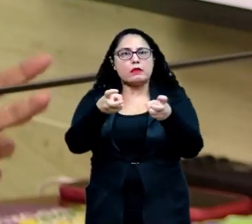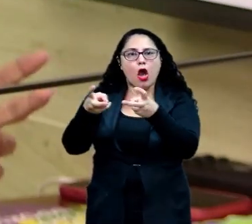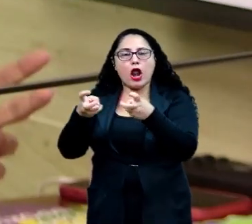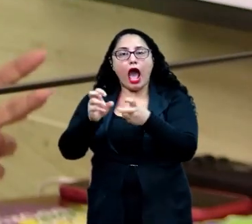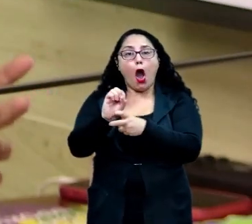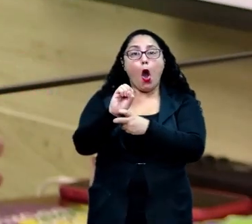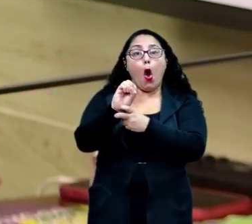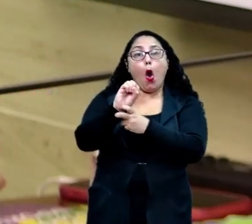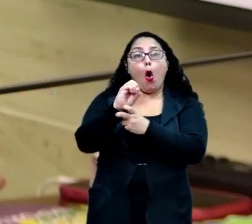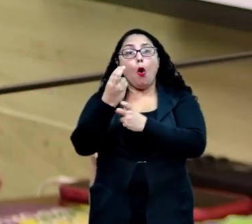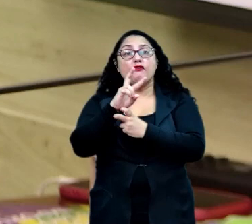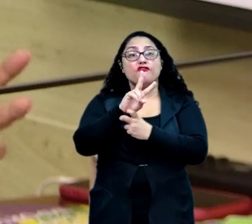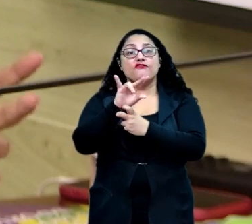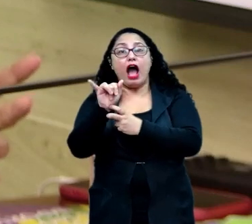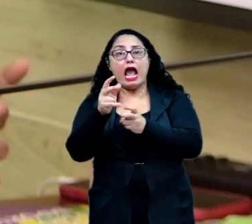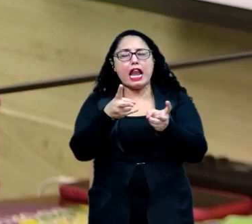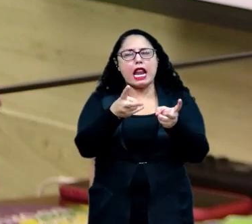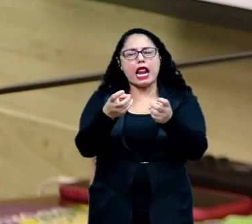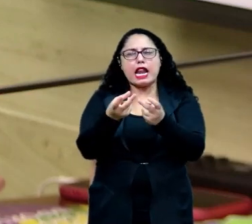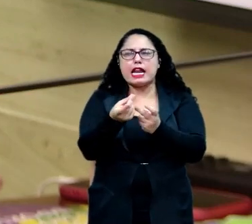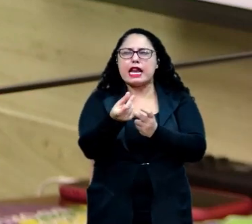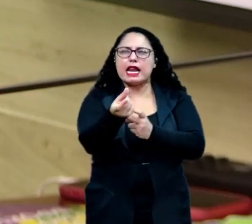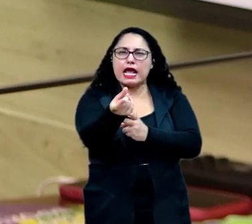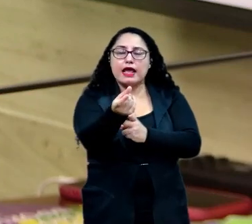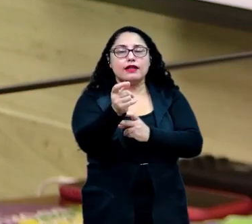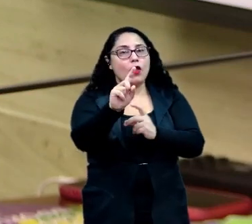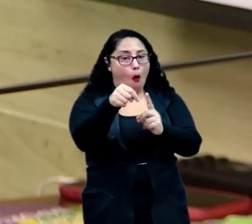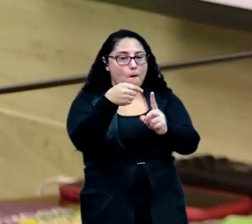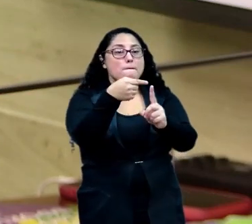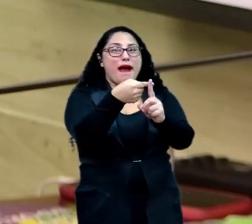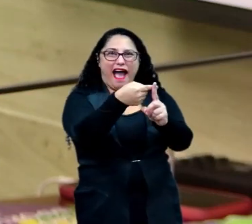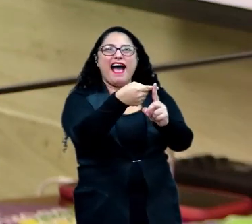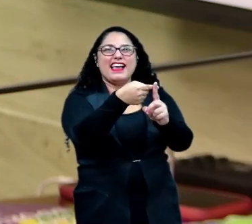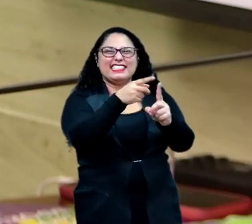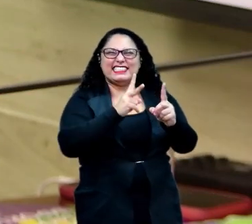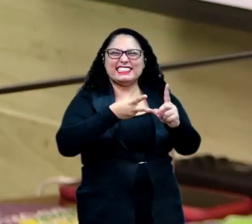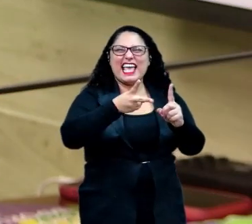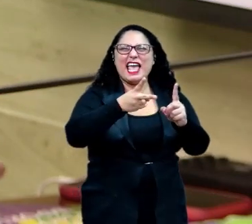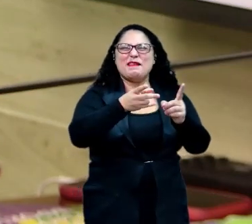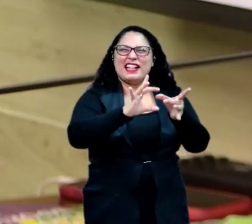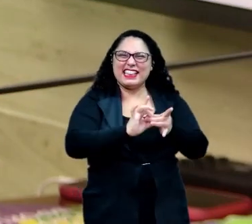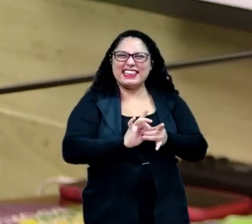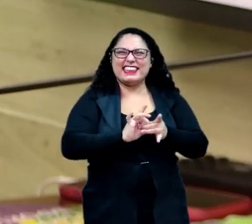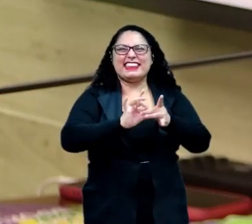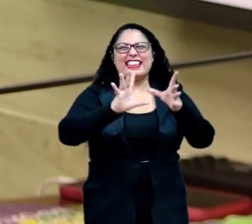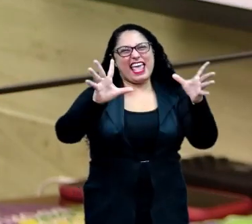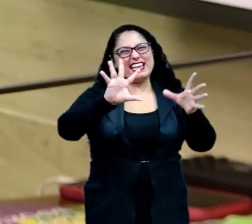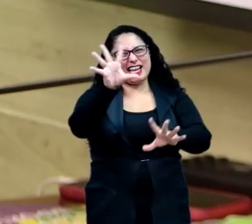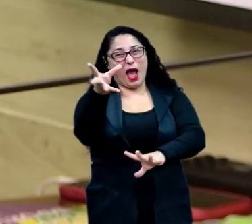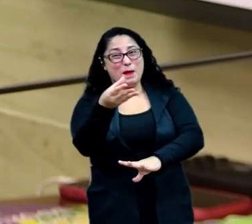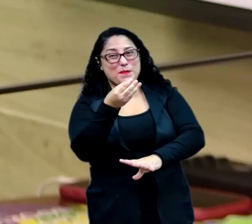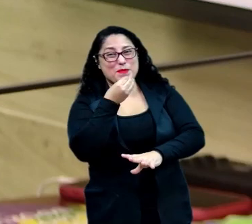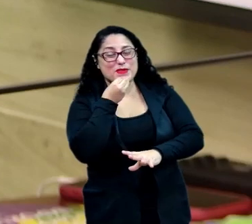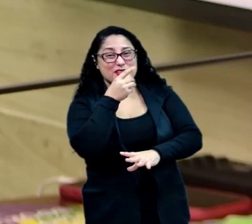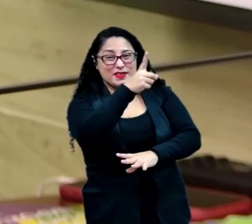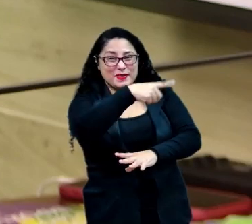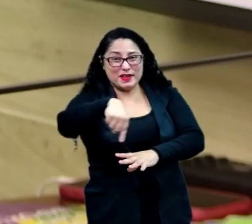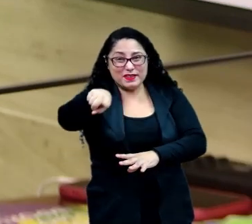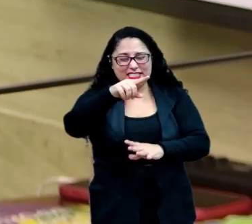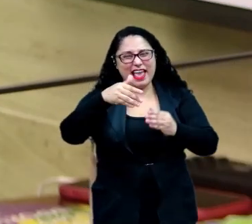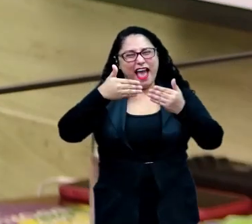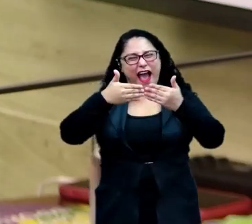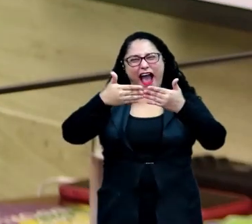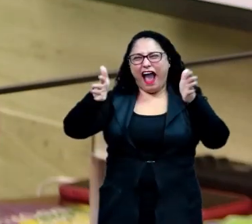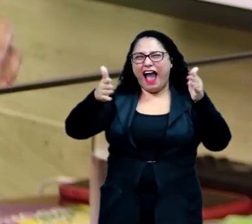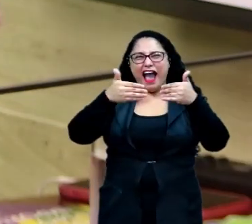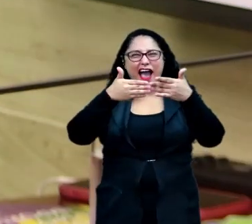vai explorar infinitamente. Por isso, o mais ele vai sempre deixar aí a possibilidade para você